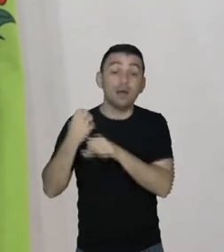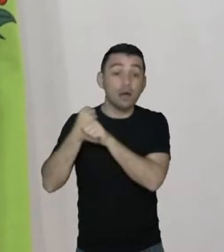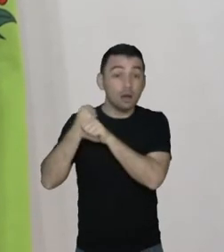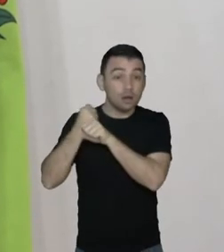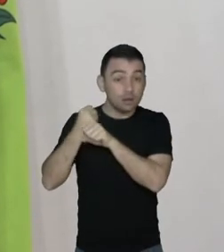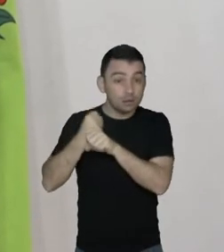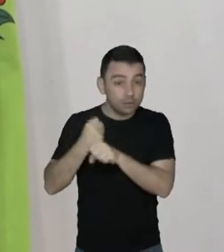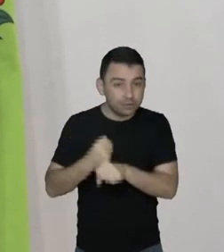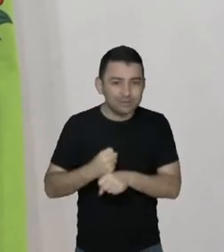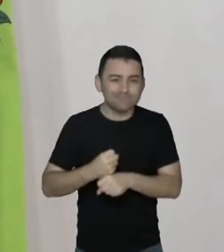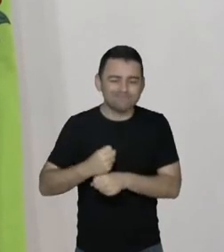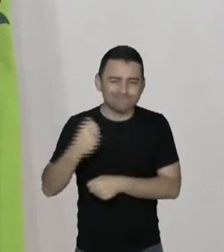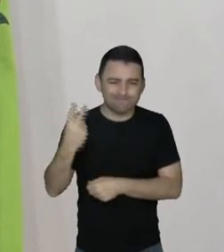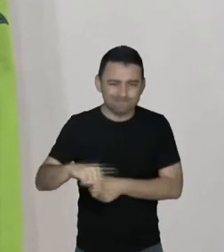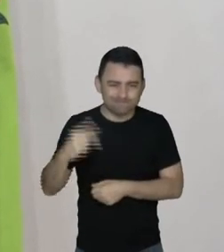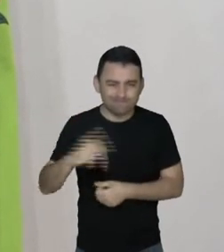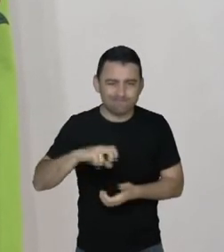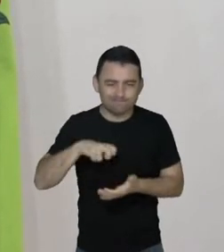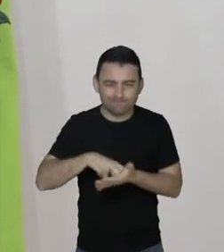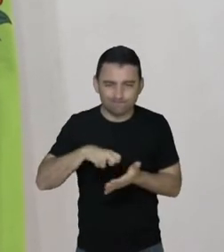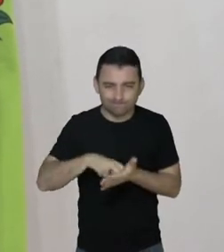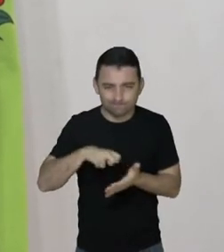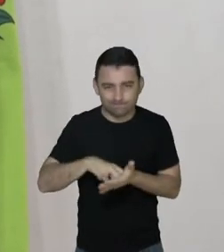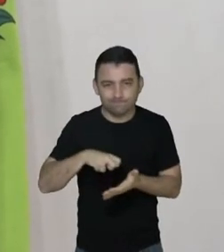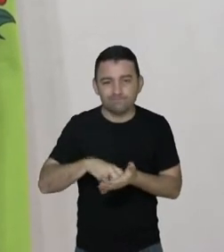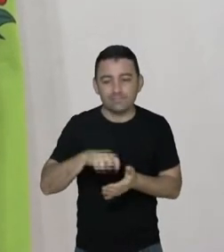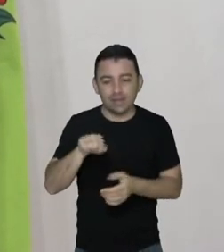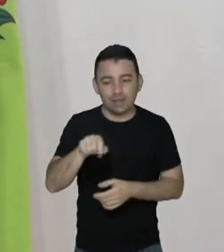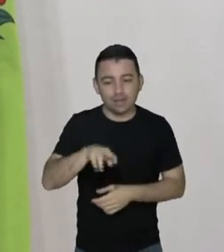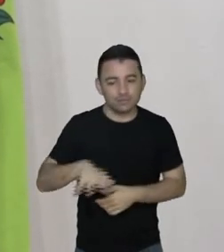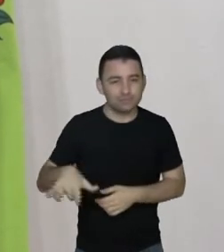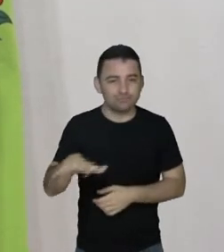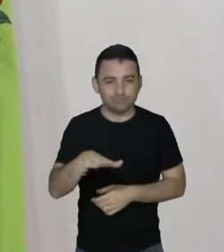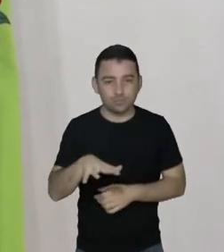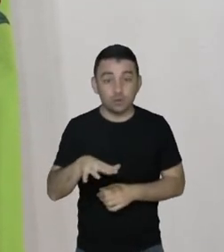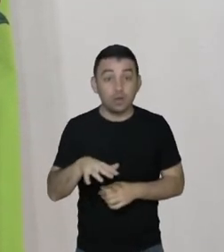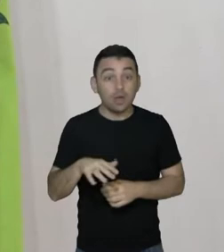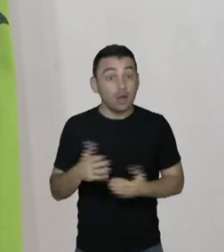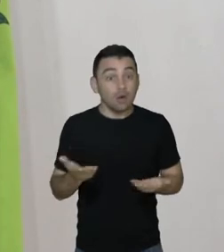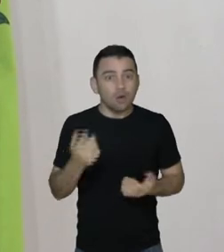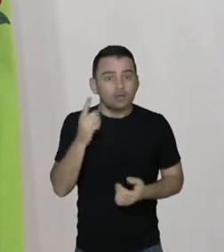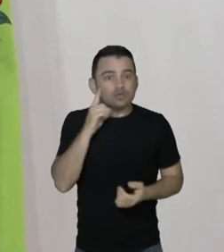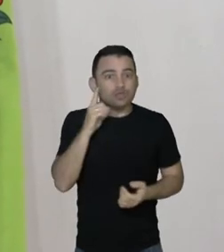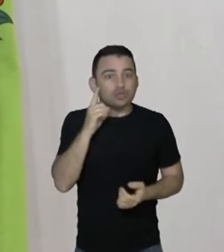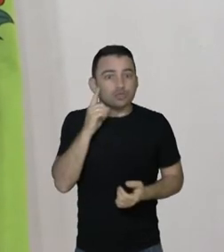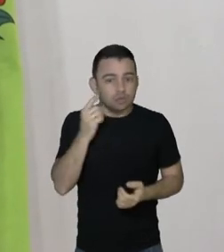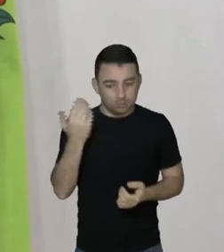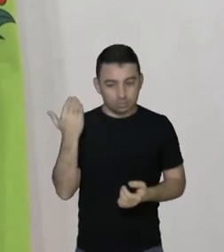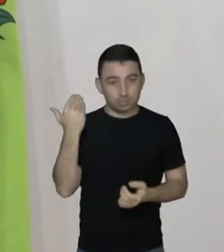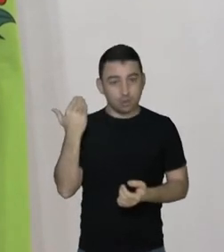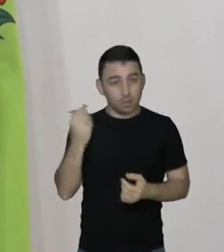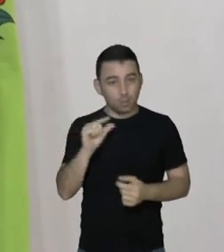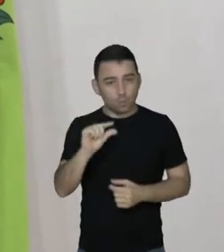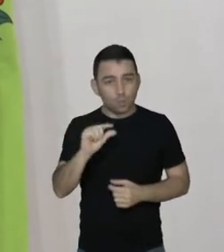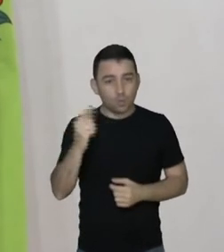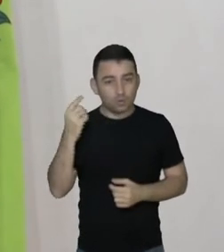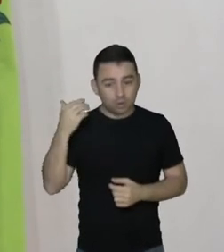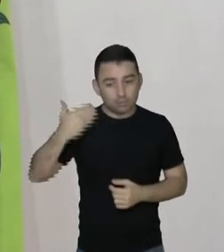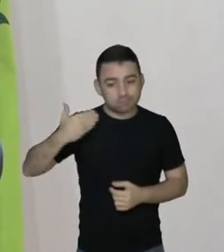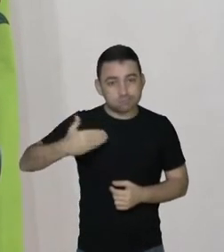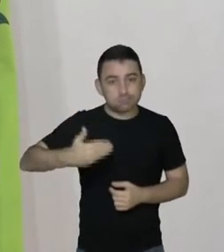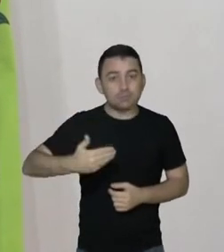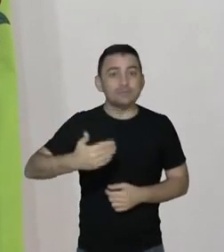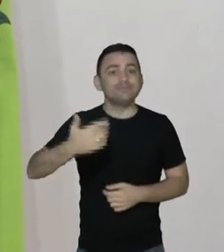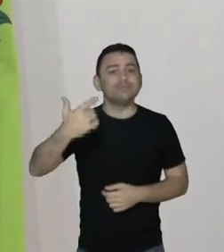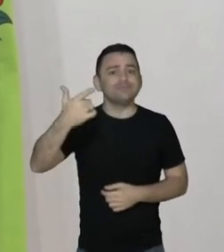veio castigando a nossa região. Pois, nos últimos dias, nós estamos mais uma vez